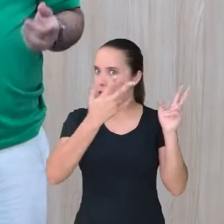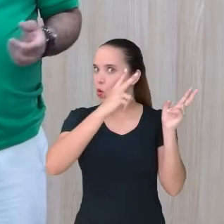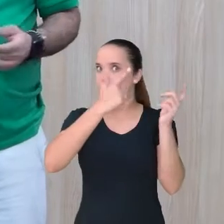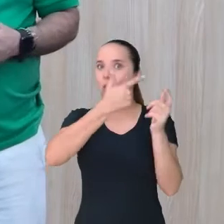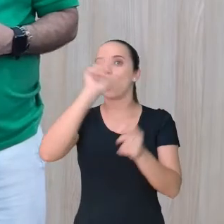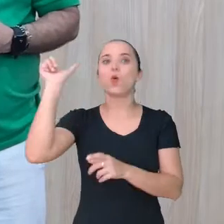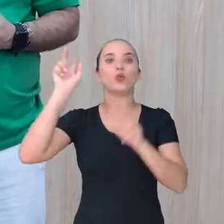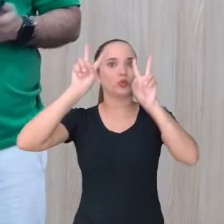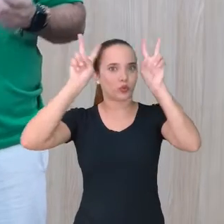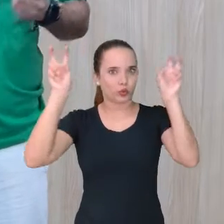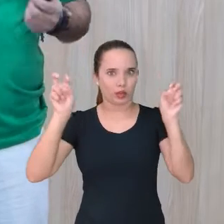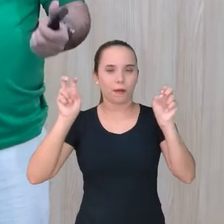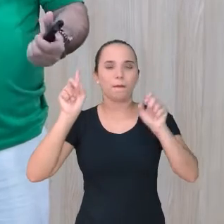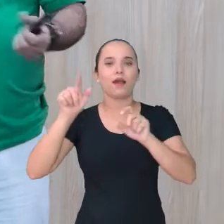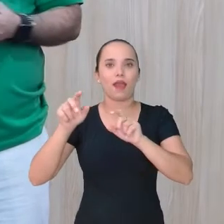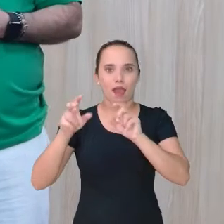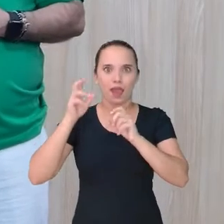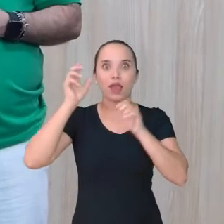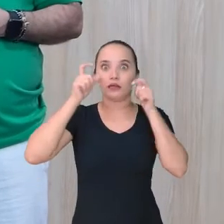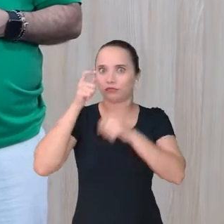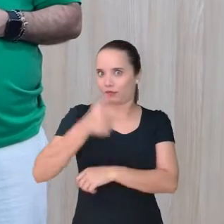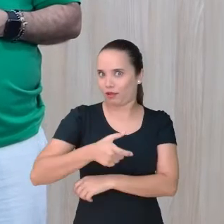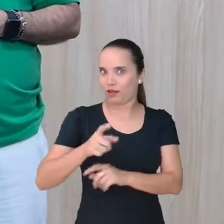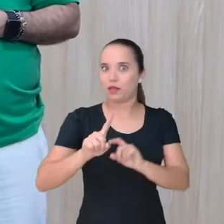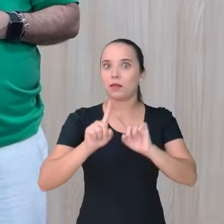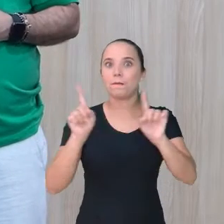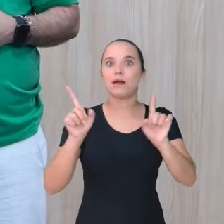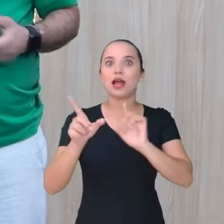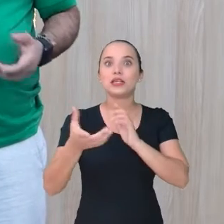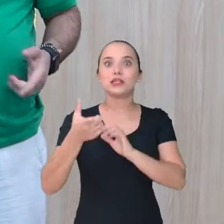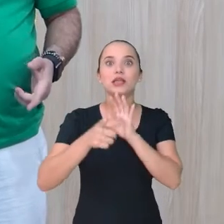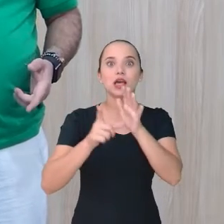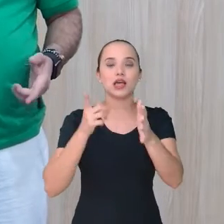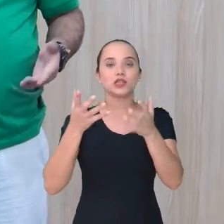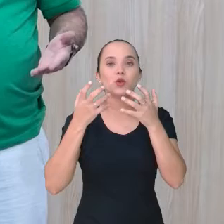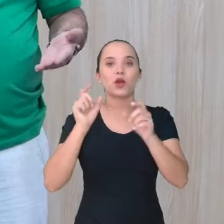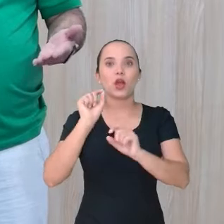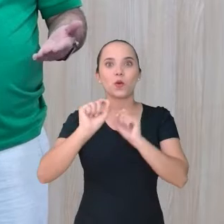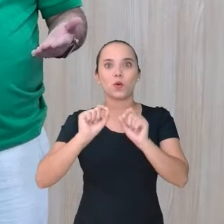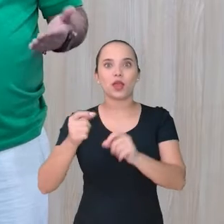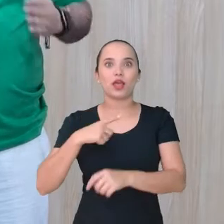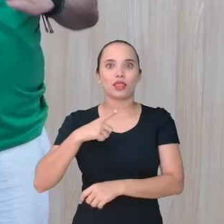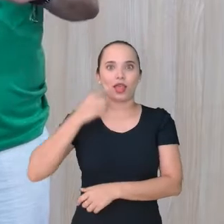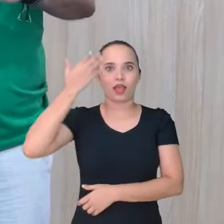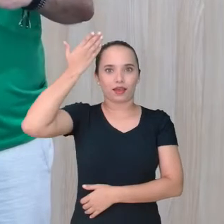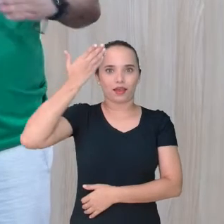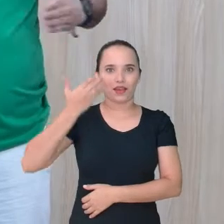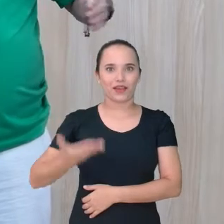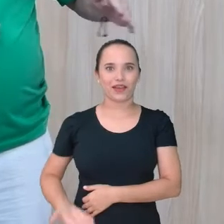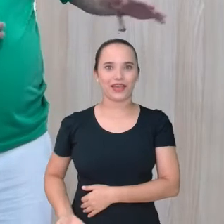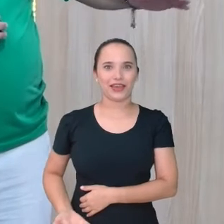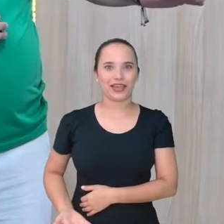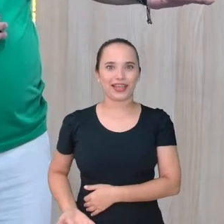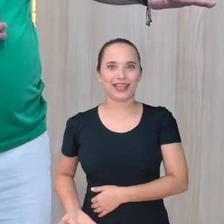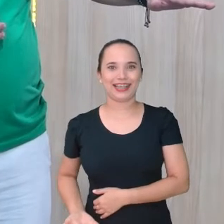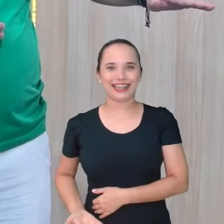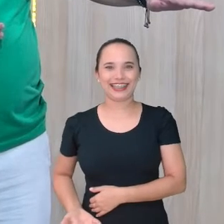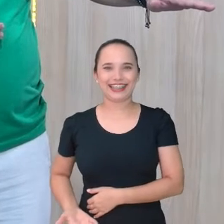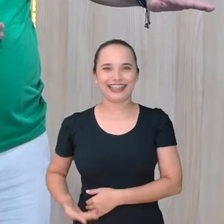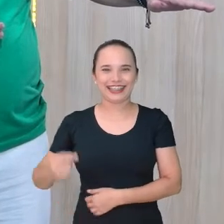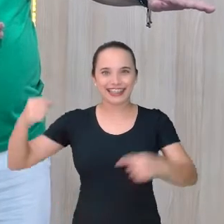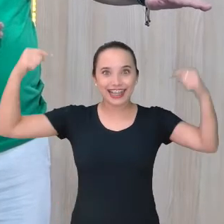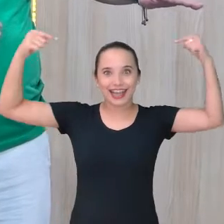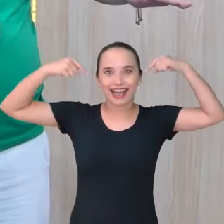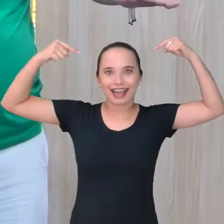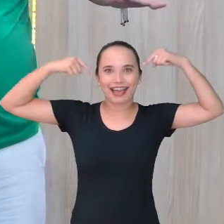temática interessante. Mas antes, eu quero anunciar aqui, nós temos do nosso lado aqui, ó, aqui